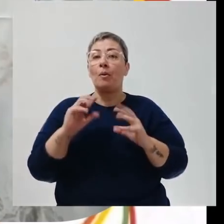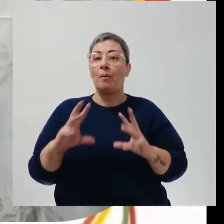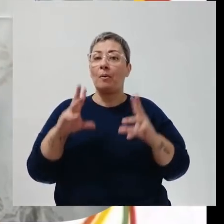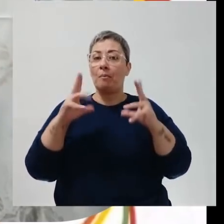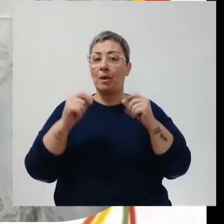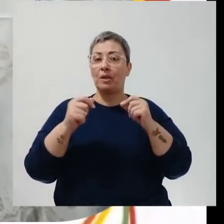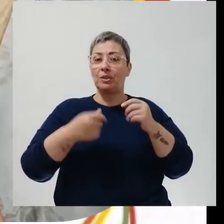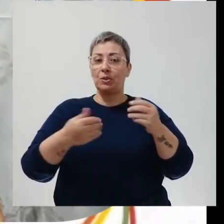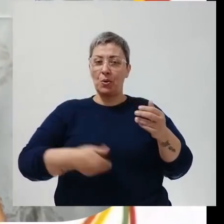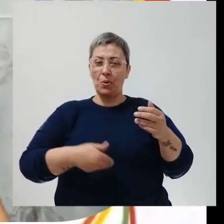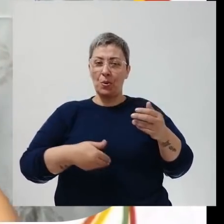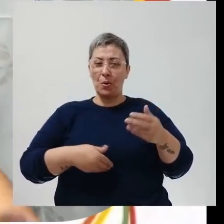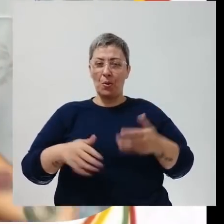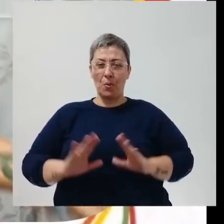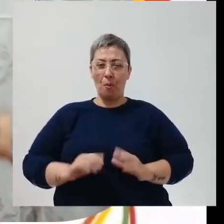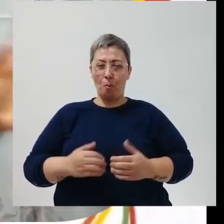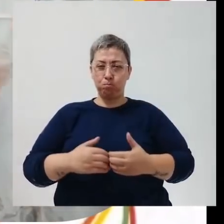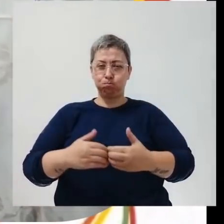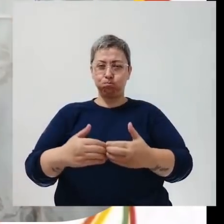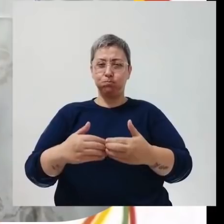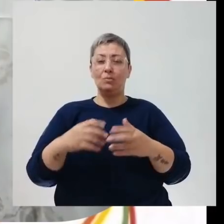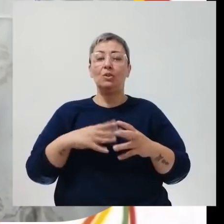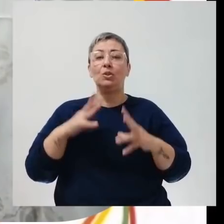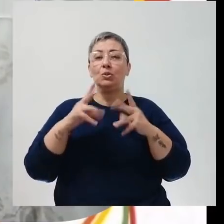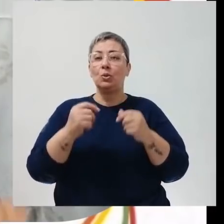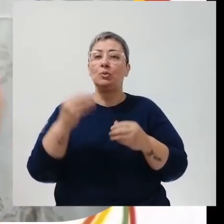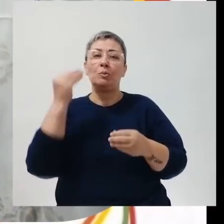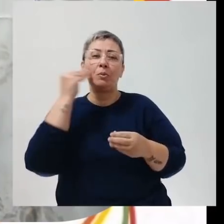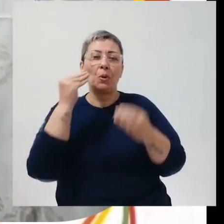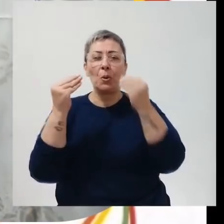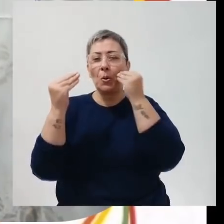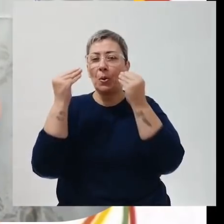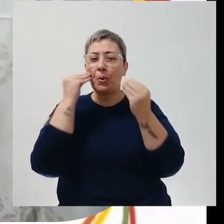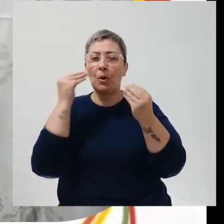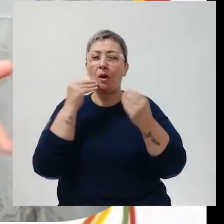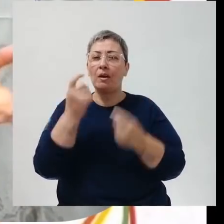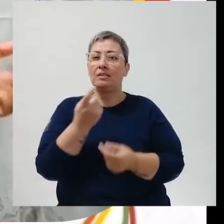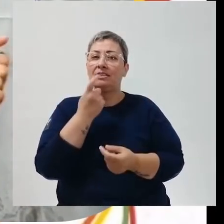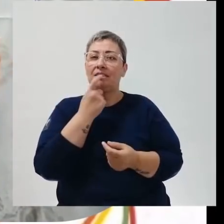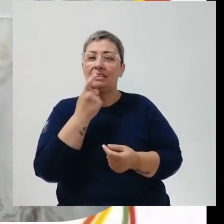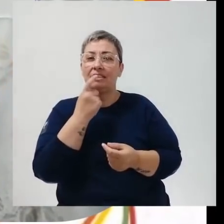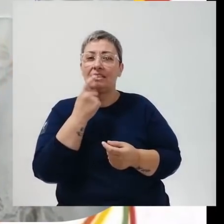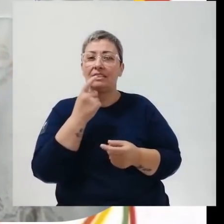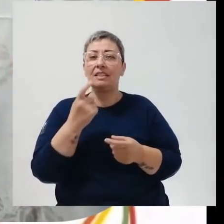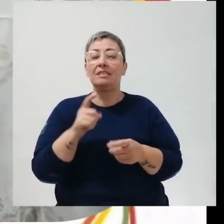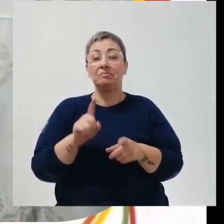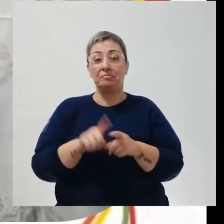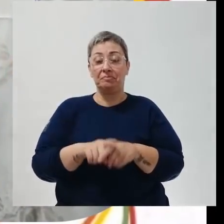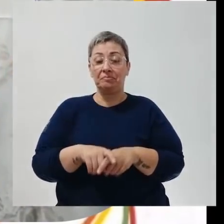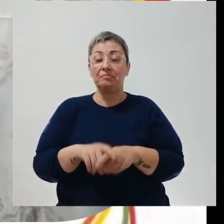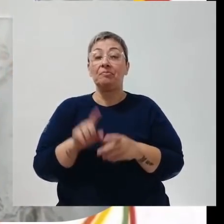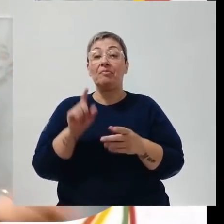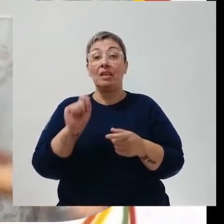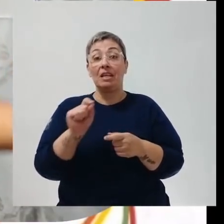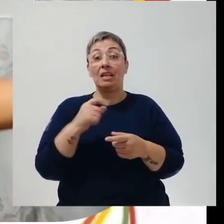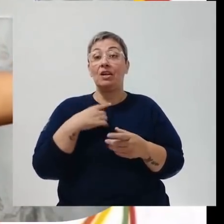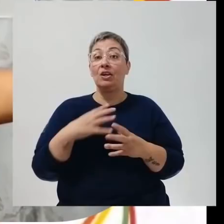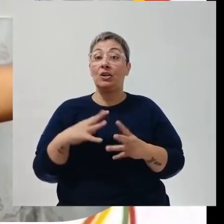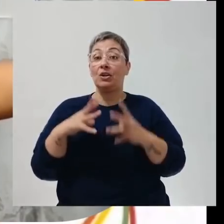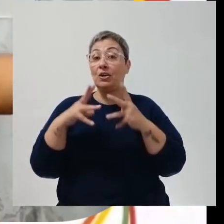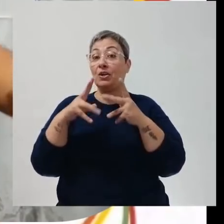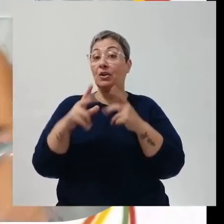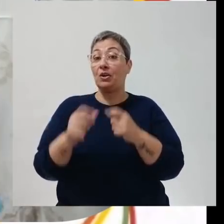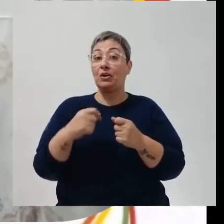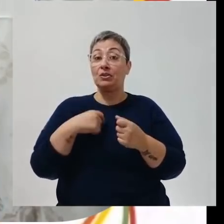todos encherem a pança. Todos queriam provar a canjica e o mungunzá. Estavam